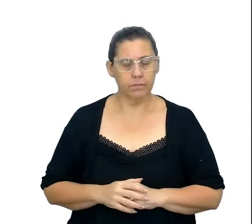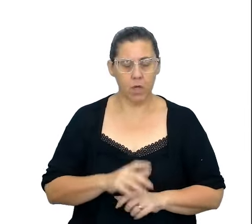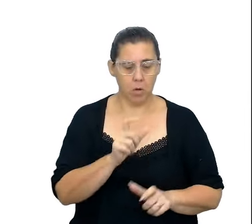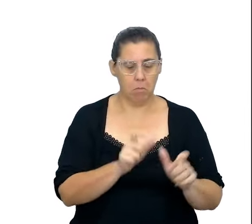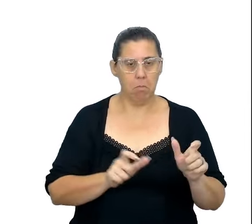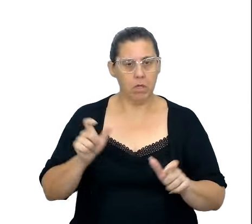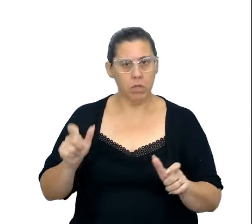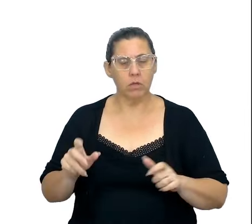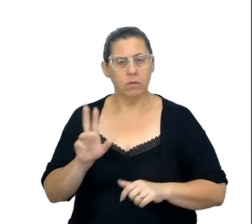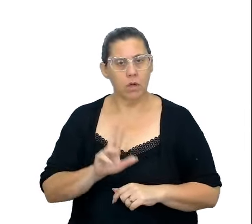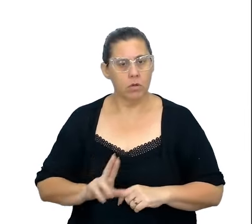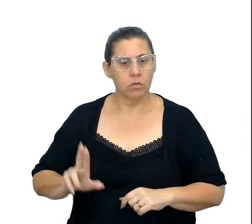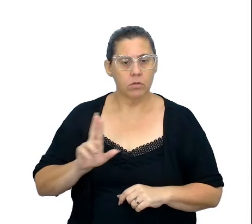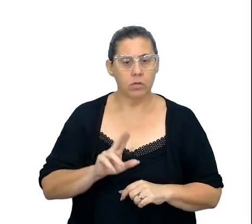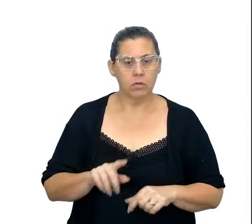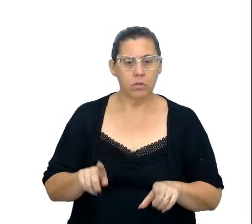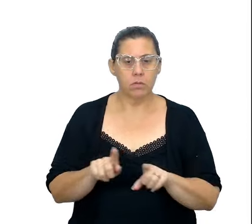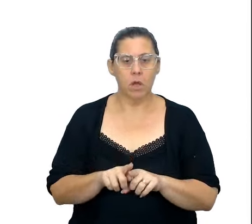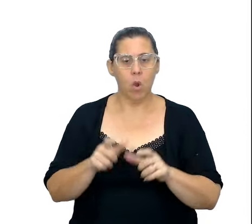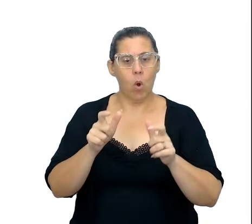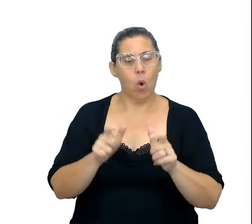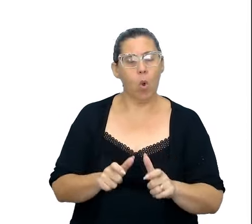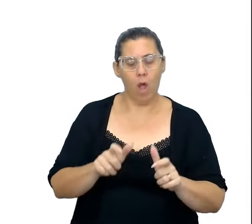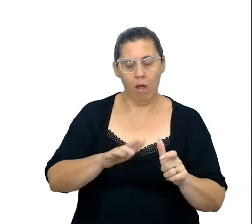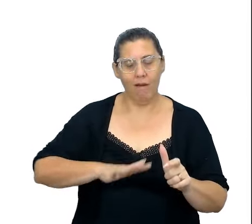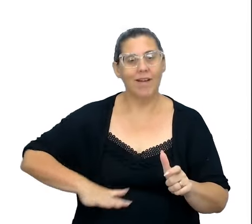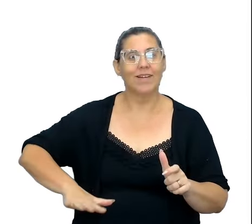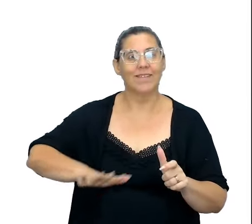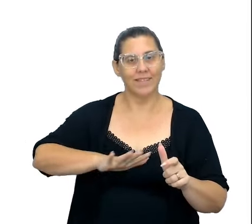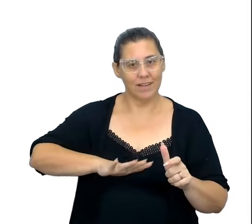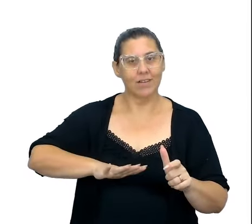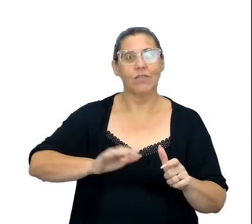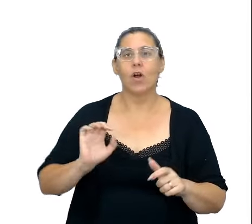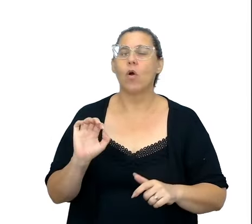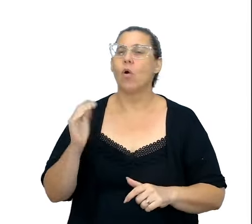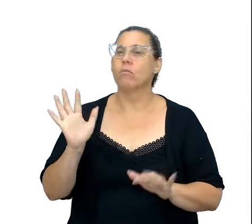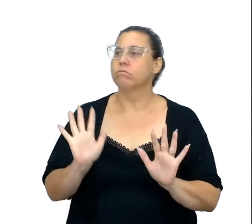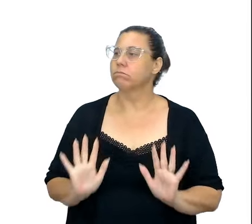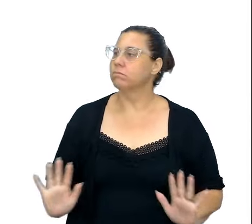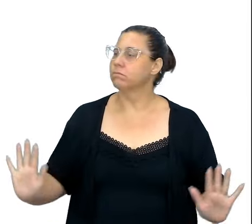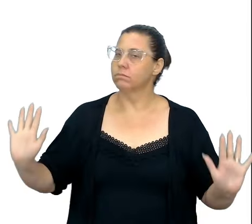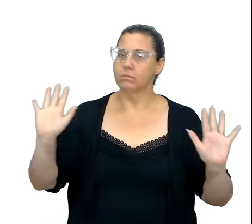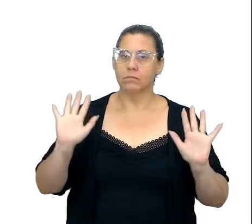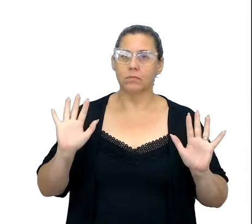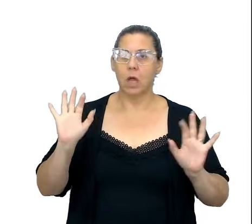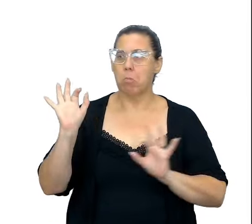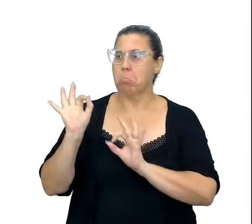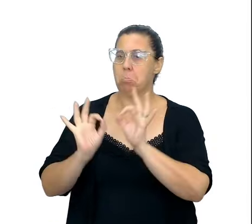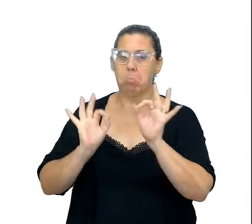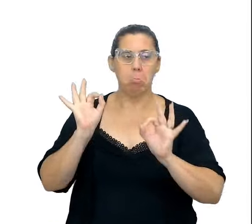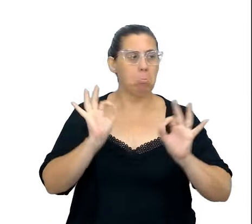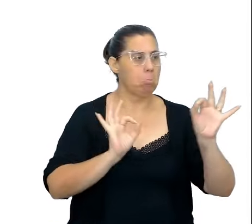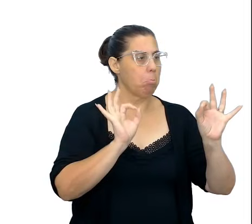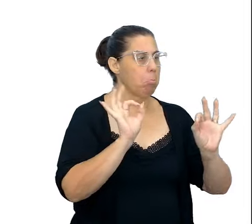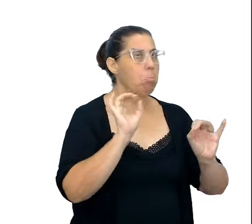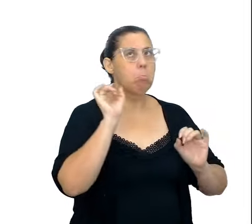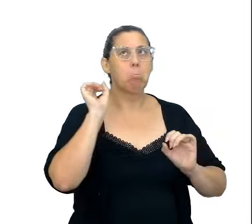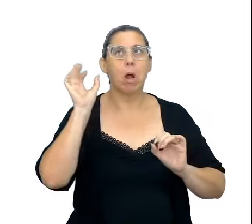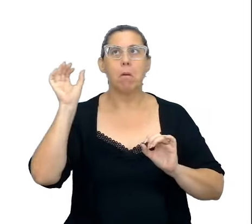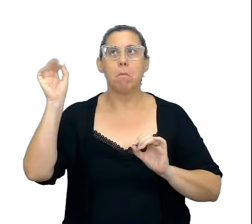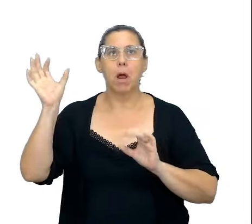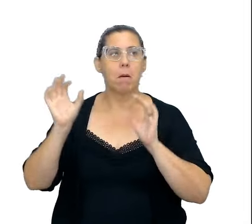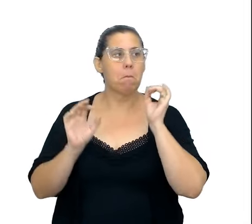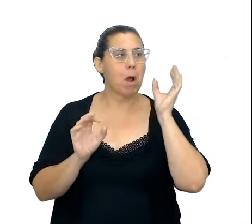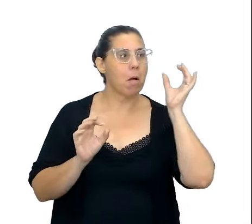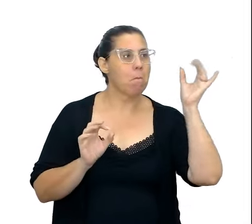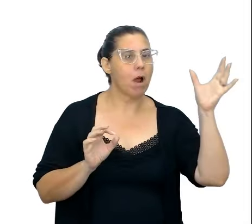vai utilizar e também no local, né, no espaço onde essa história vai acontecer, onde ele vai criar aí essa história. Ele vai